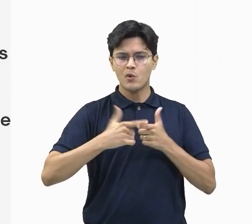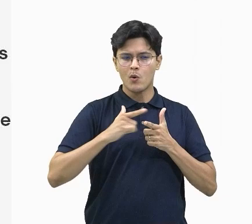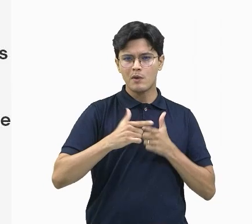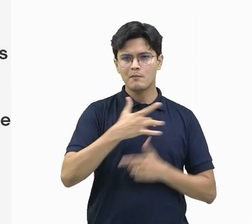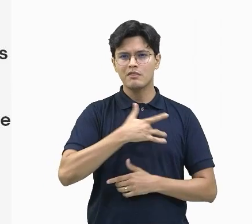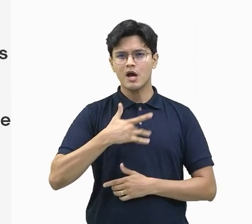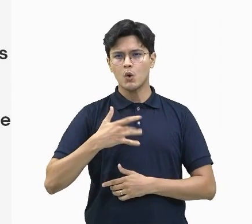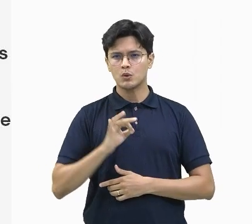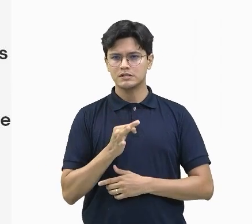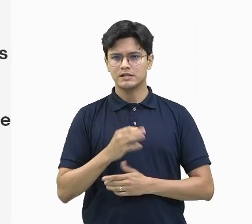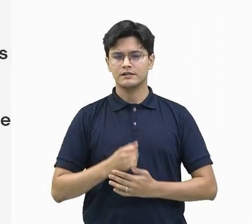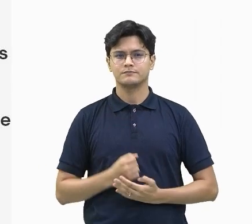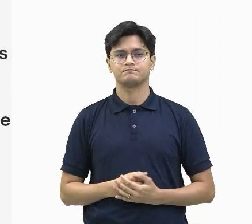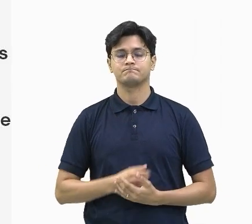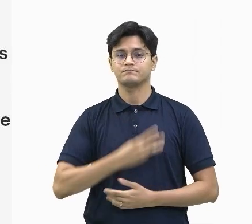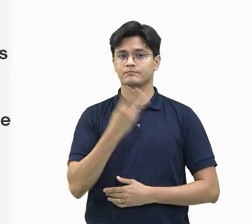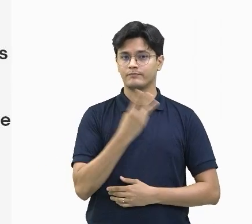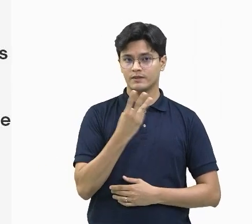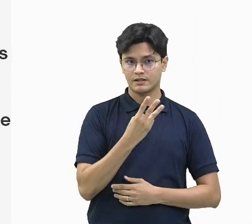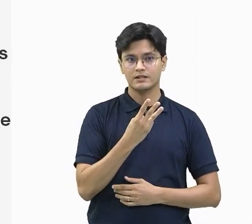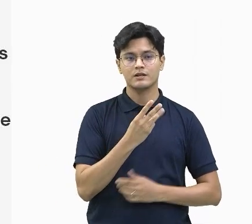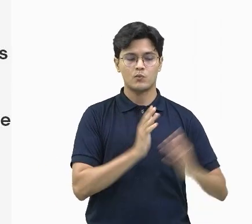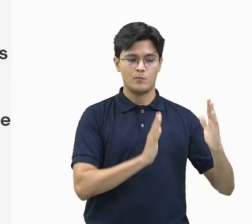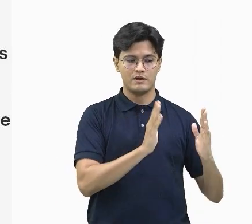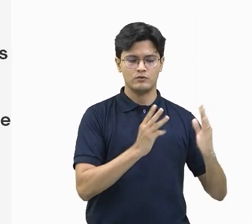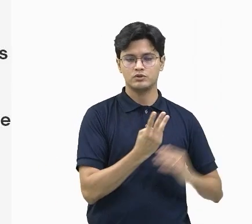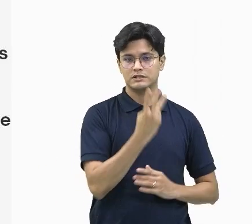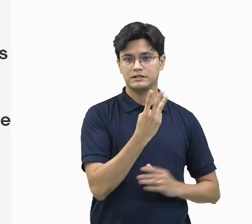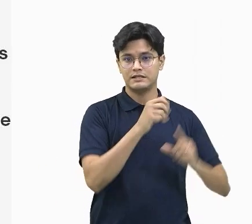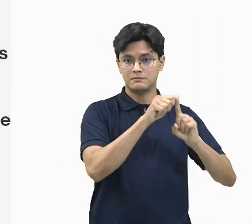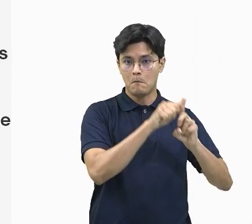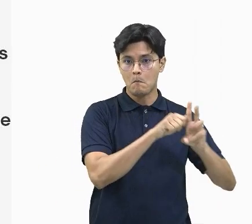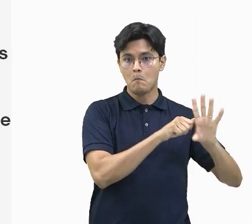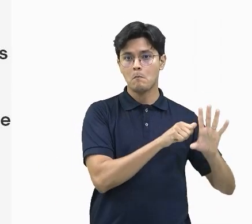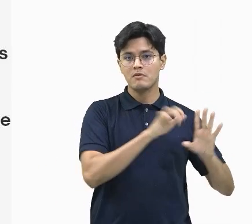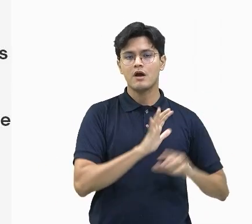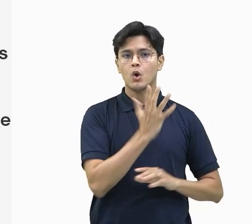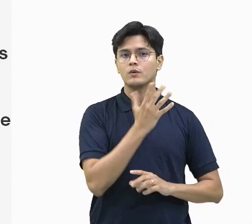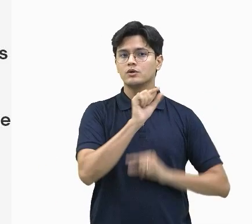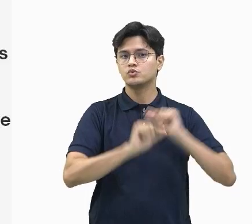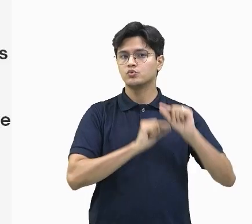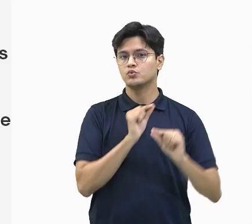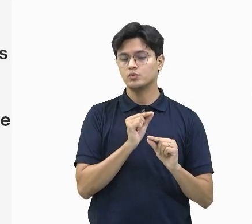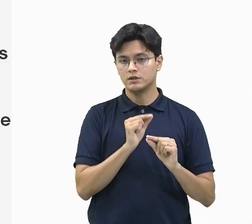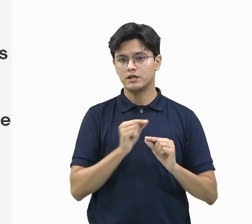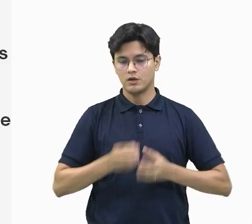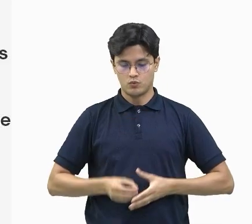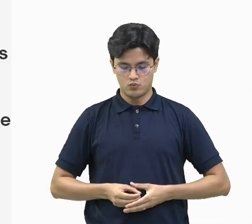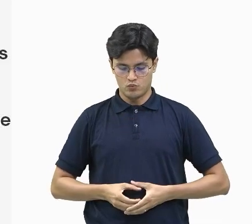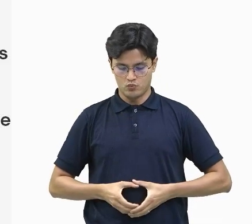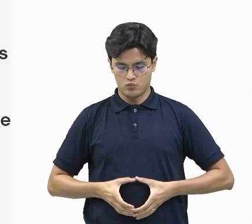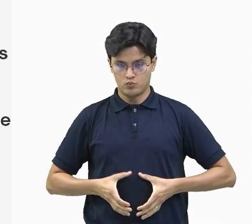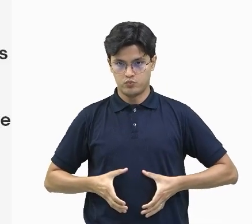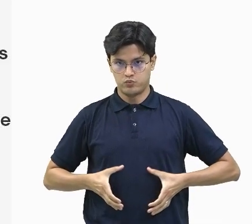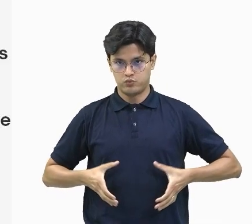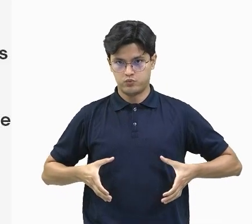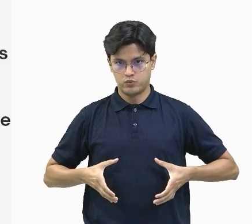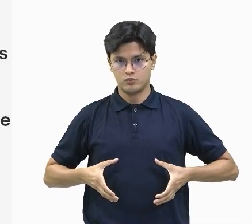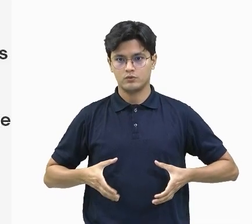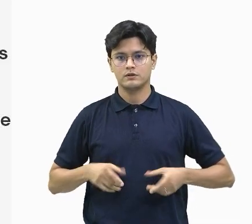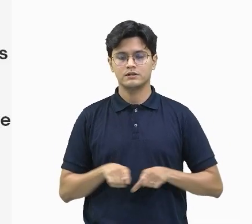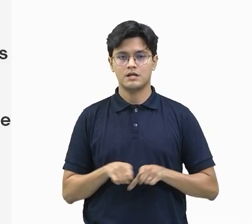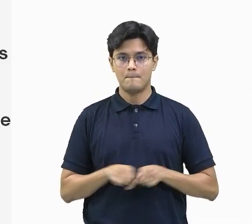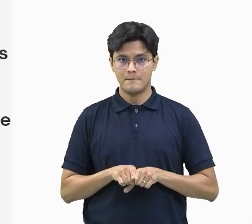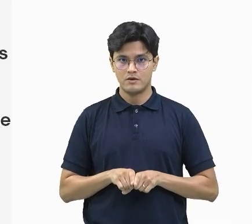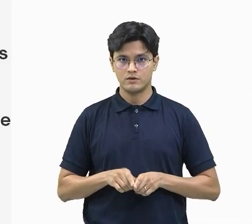e último da gestação, vai ocorrer um aumento do tamanho do útero e uma maior pressão na bexiga.